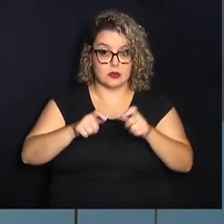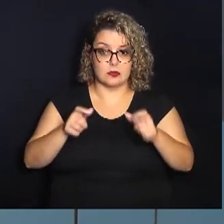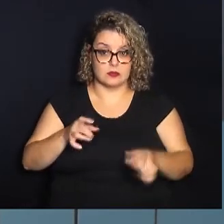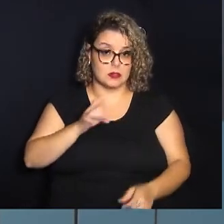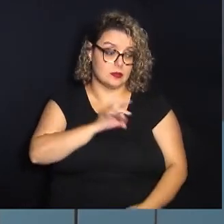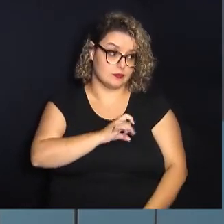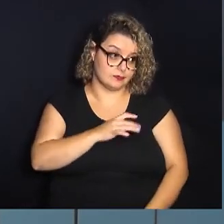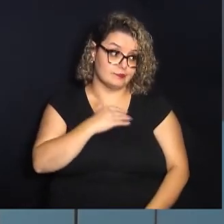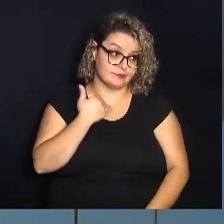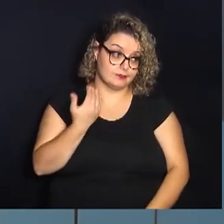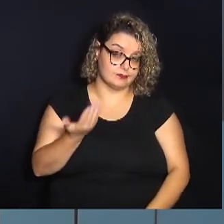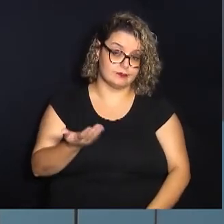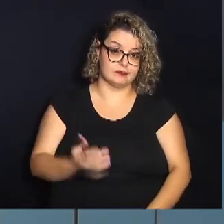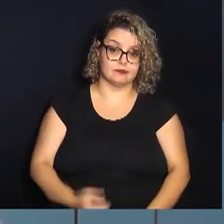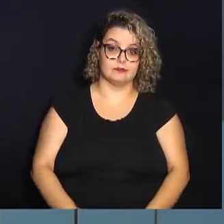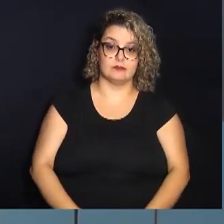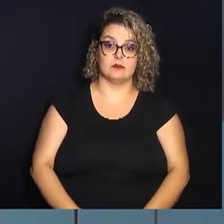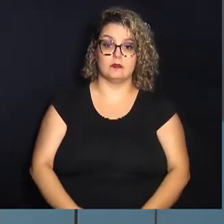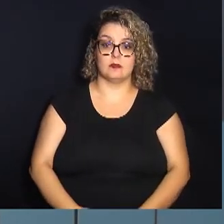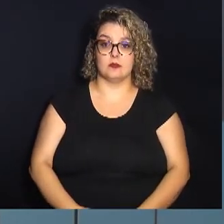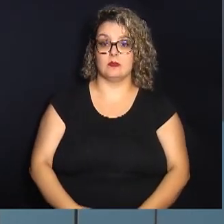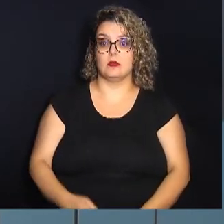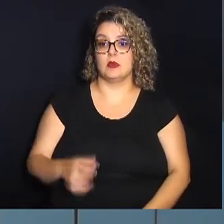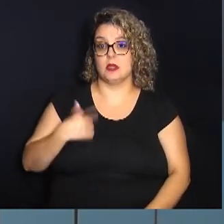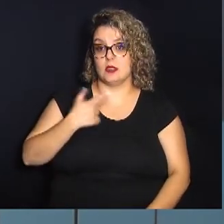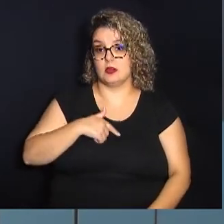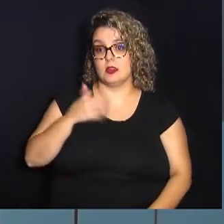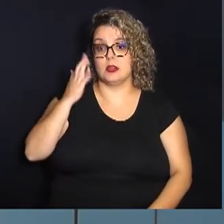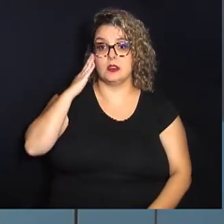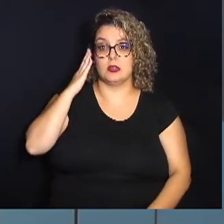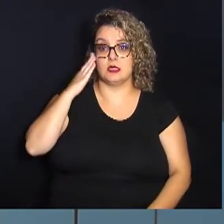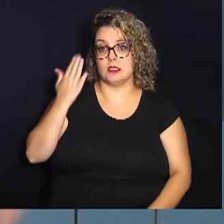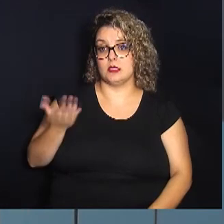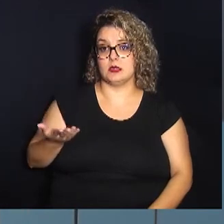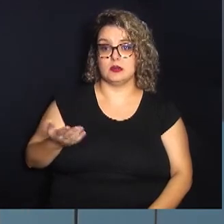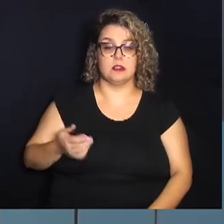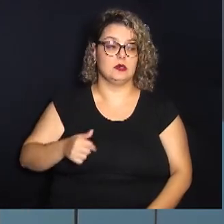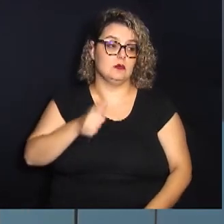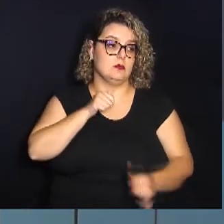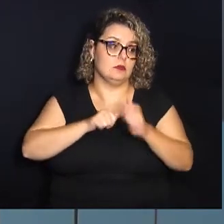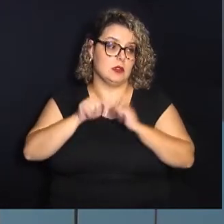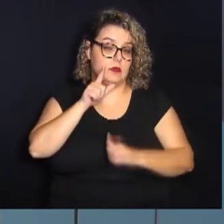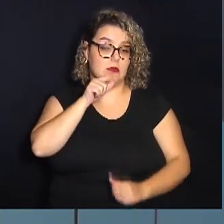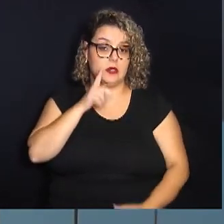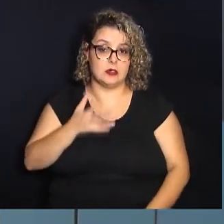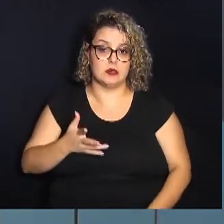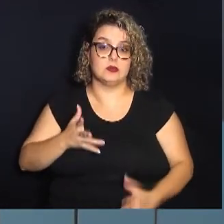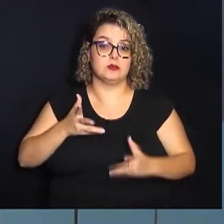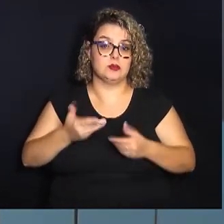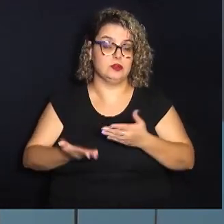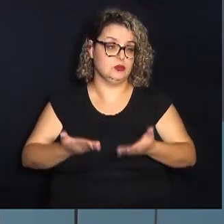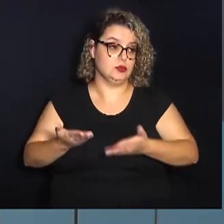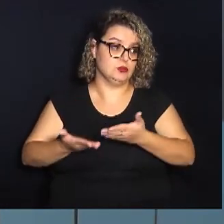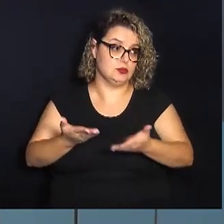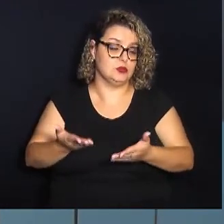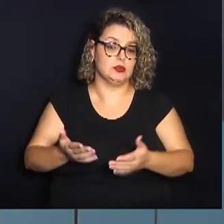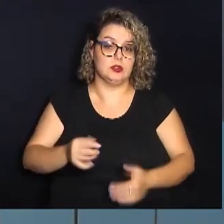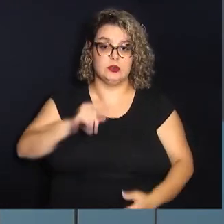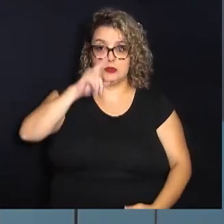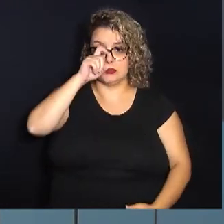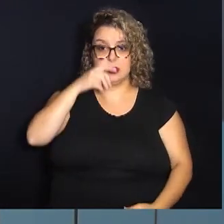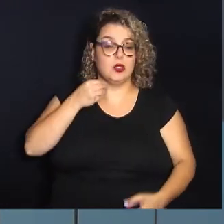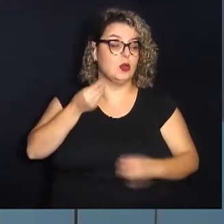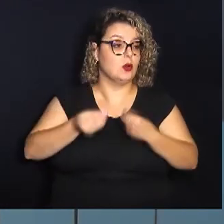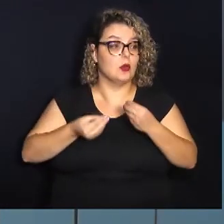de morrer, né? E a gente sabe que a questão da hidratação, de todos os cuidados nos hospitais. Como é que